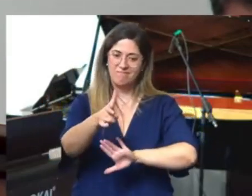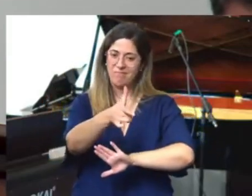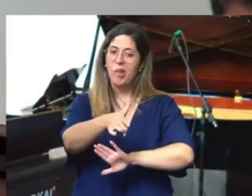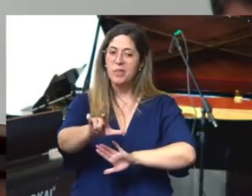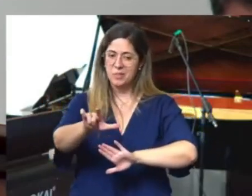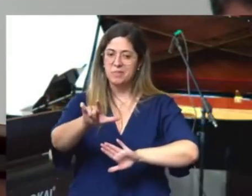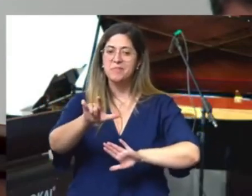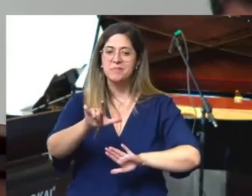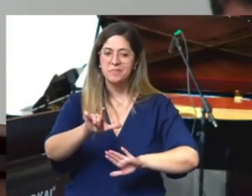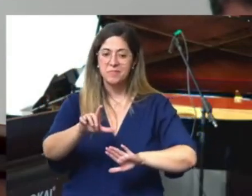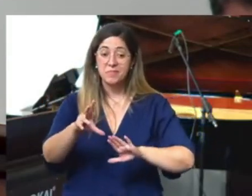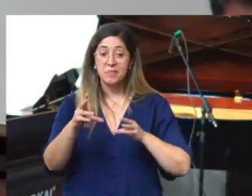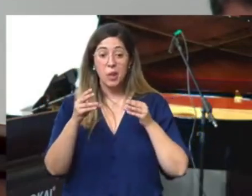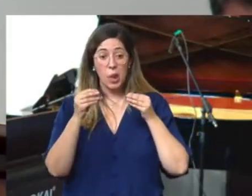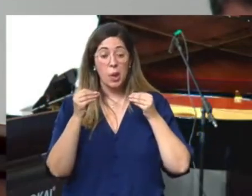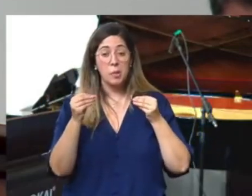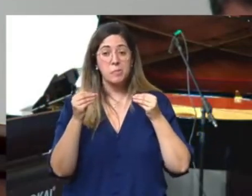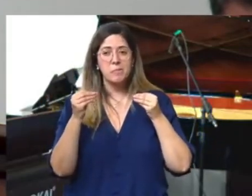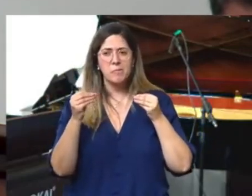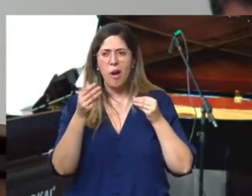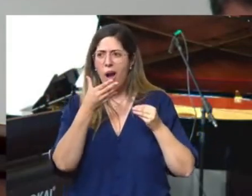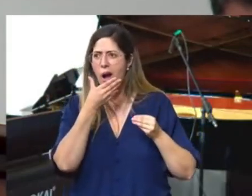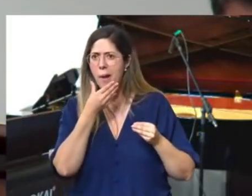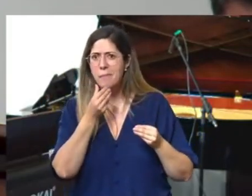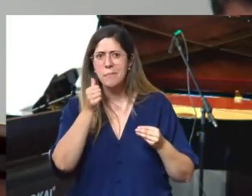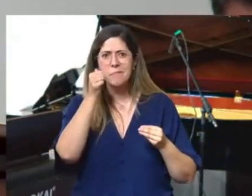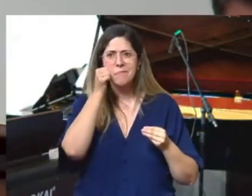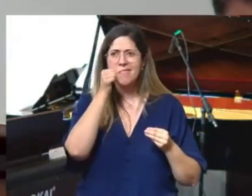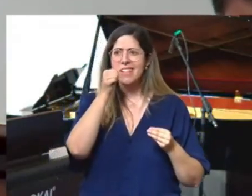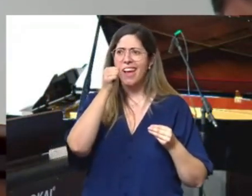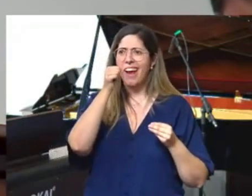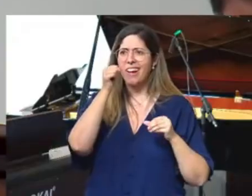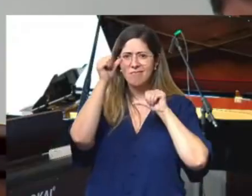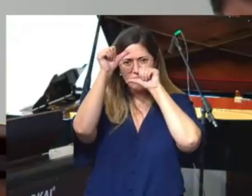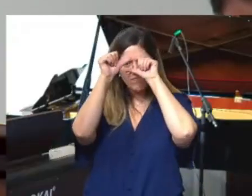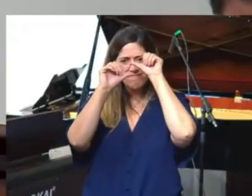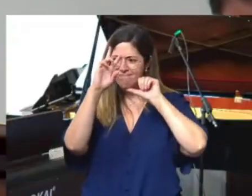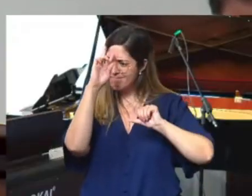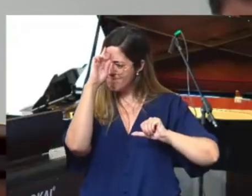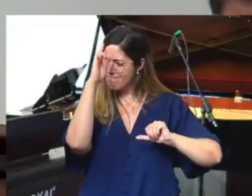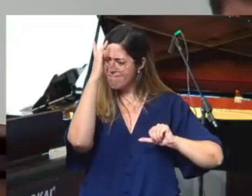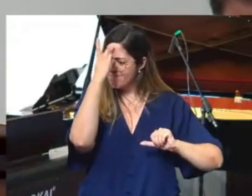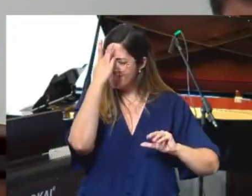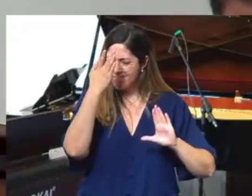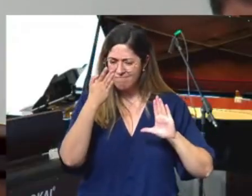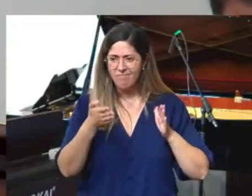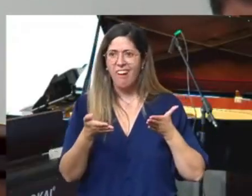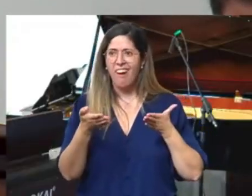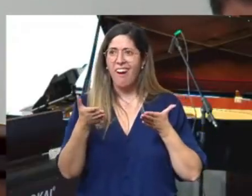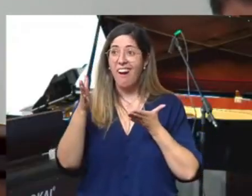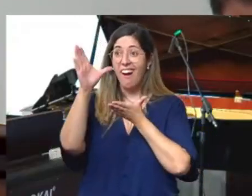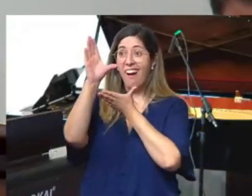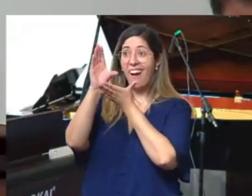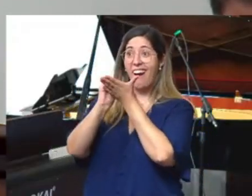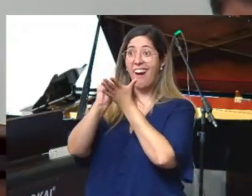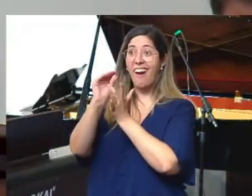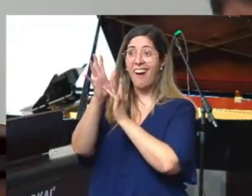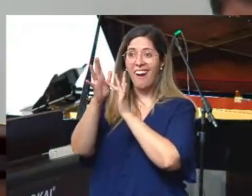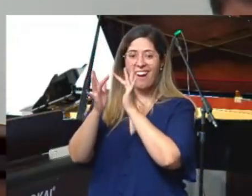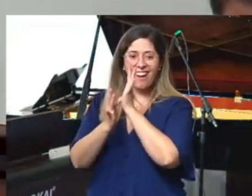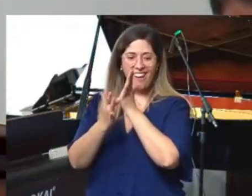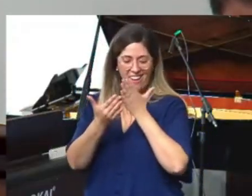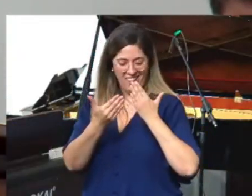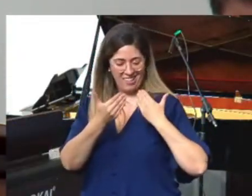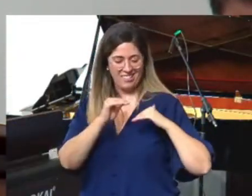pessoas. Como homens e mulheres são transformados à imagem de